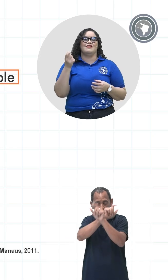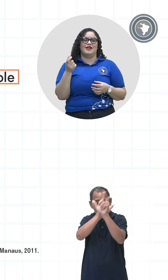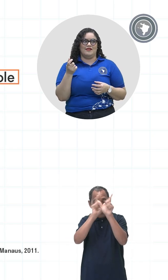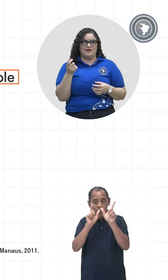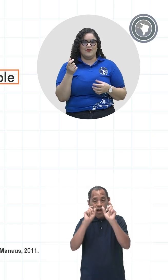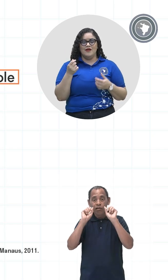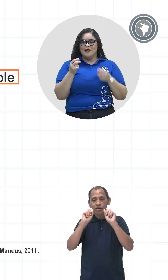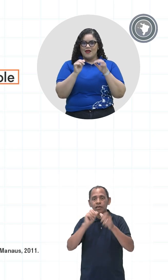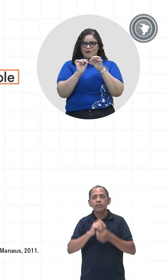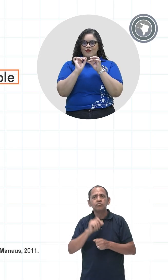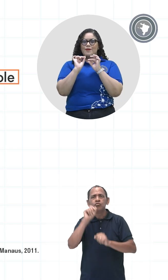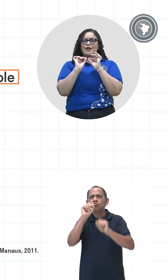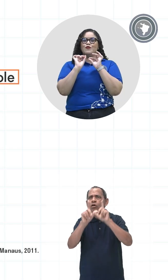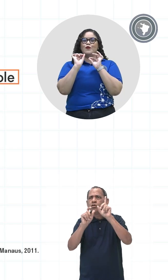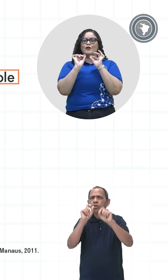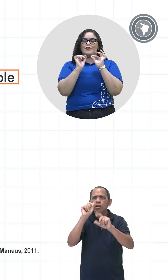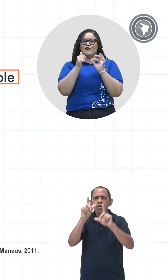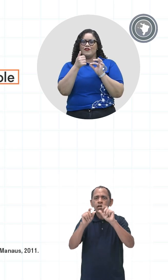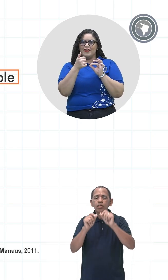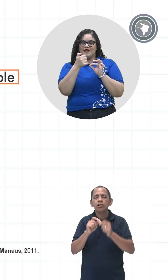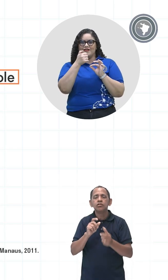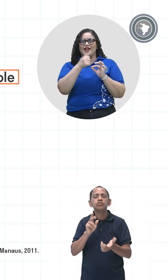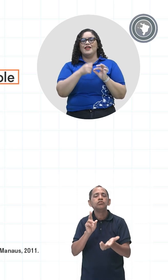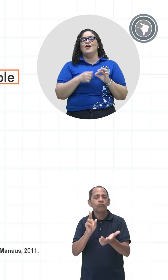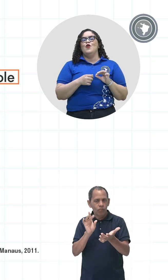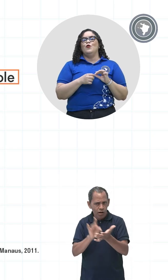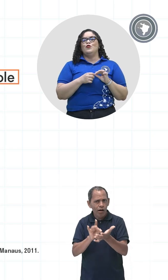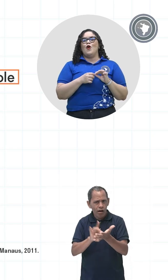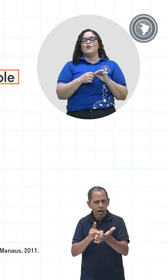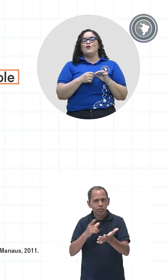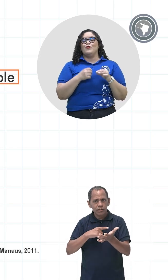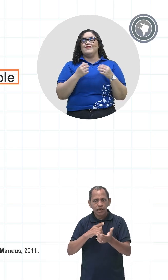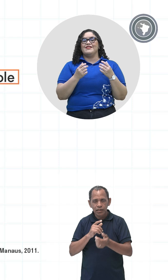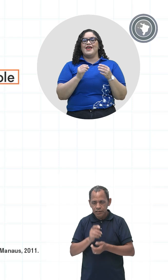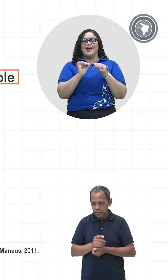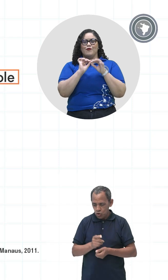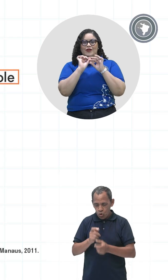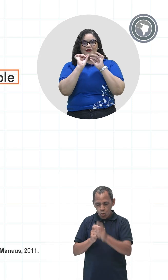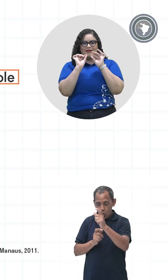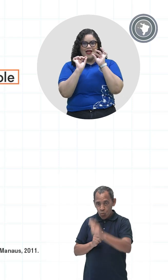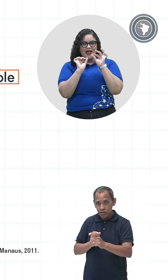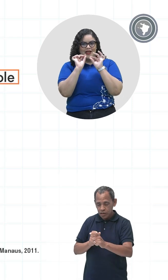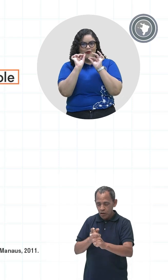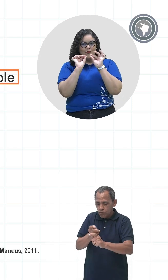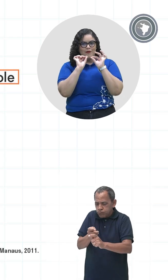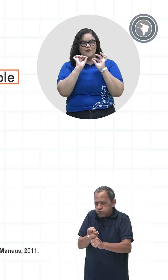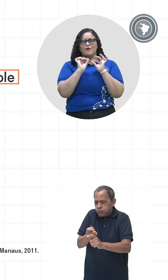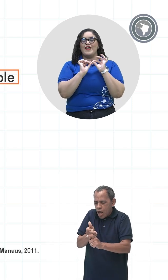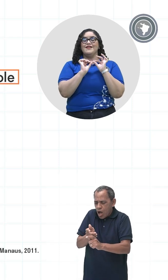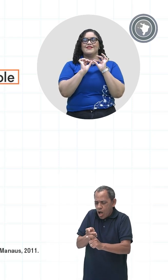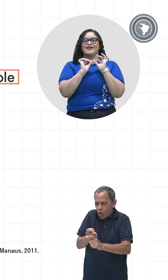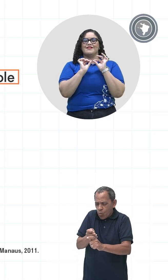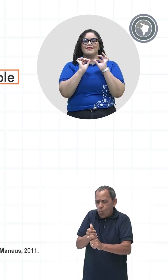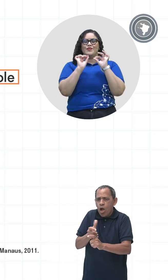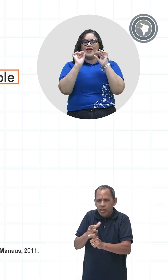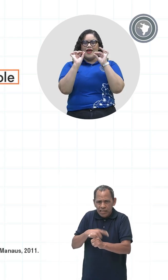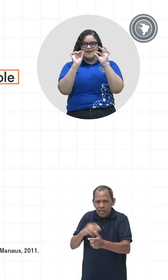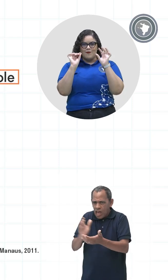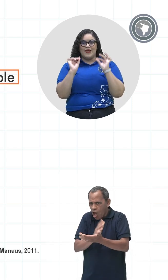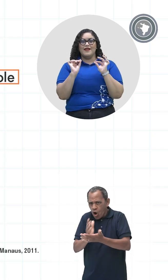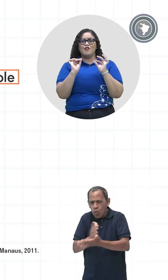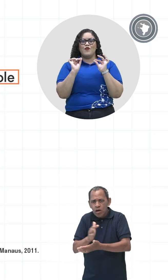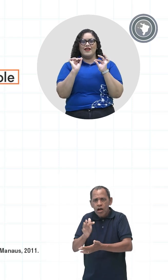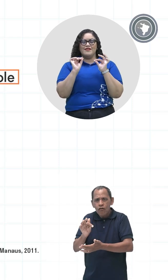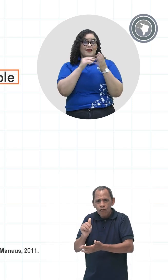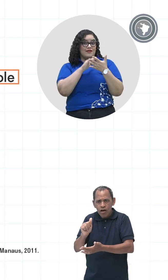as estrelas? É justamente quando a gente risca ali o nosso isqueiro, que tem ali algumas faíscas.